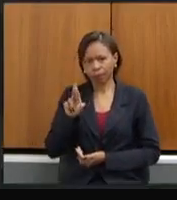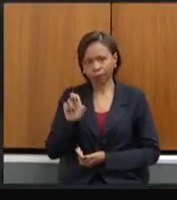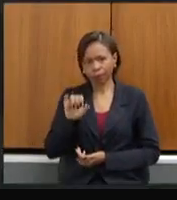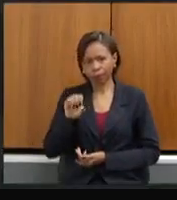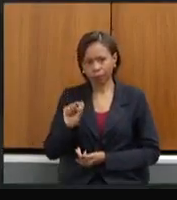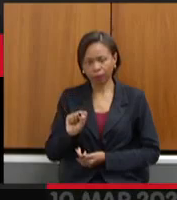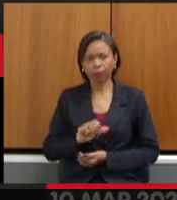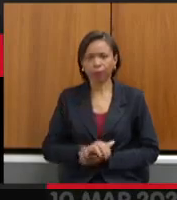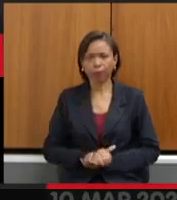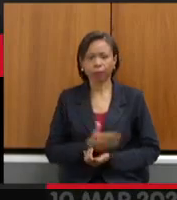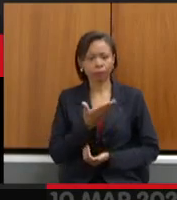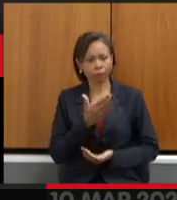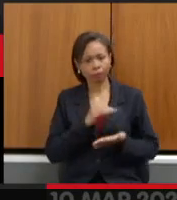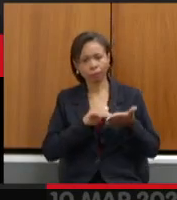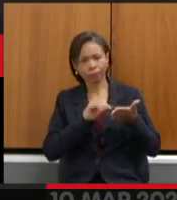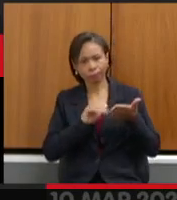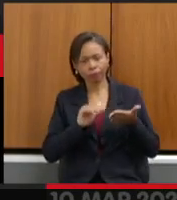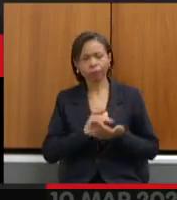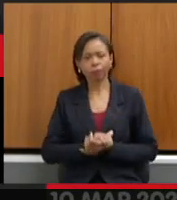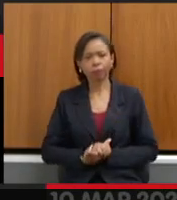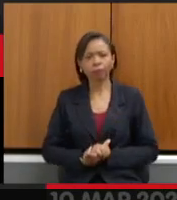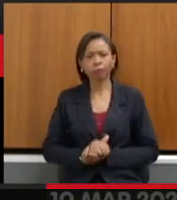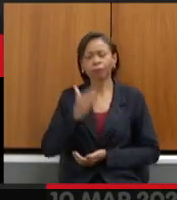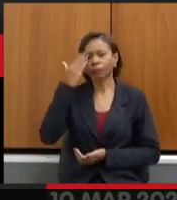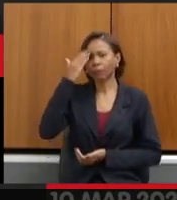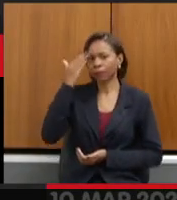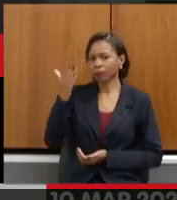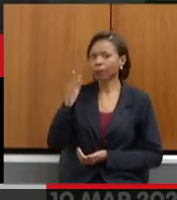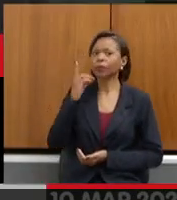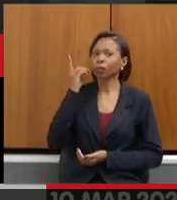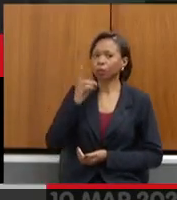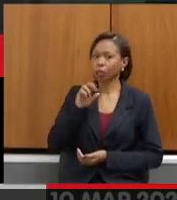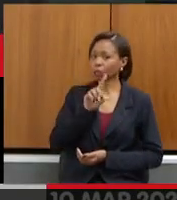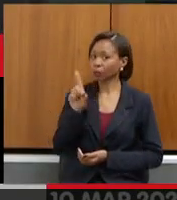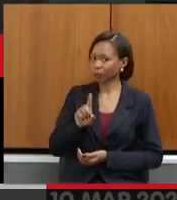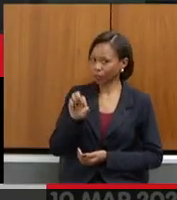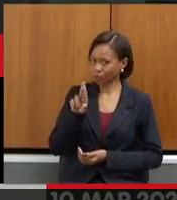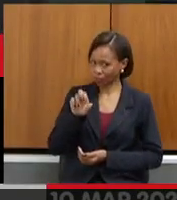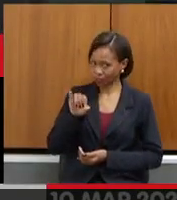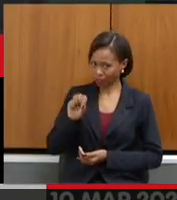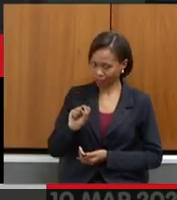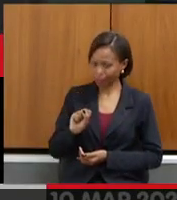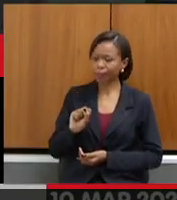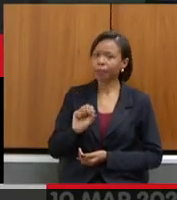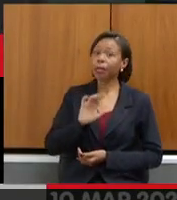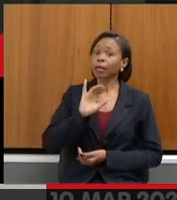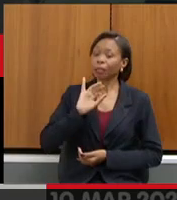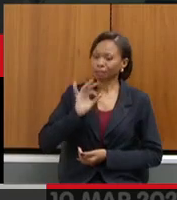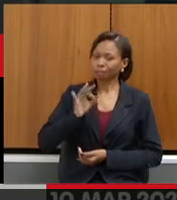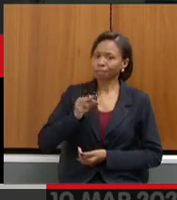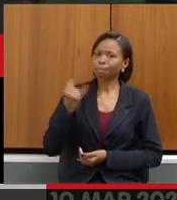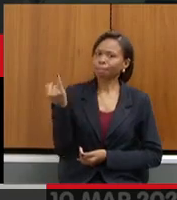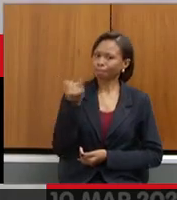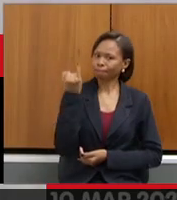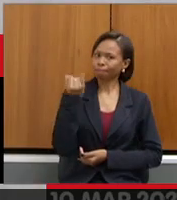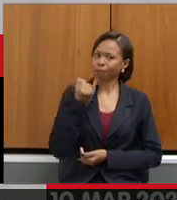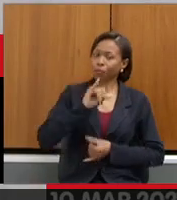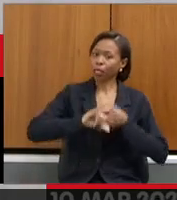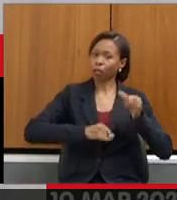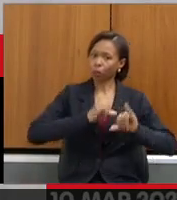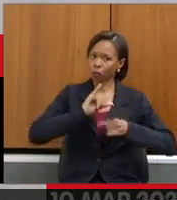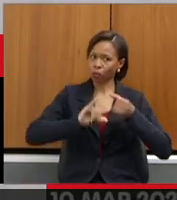a palavra o secretário Carlos Eduardo Obrigado Deputado José Reis para mim é muito importante o laboratório tem um monte